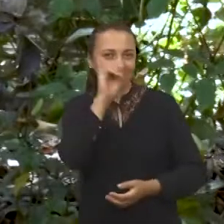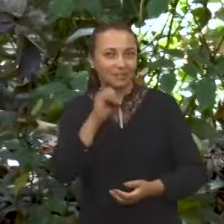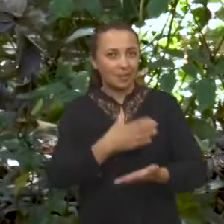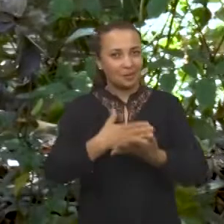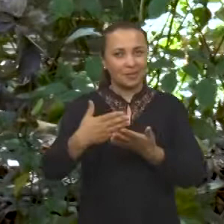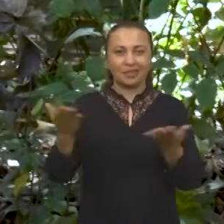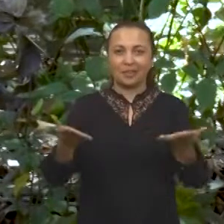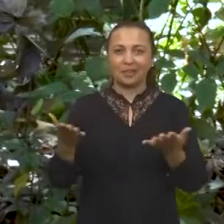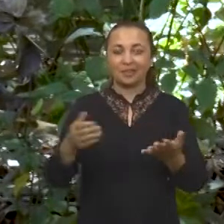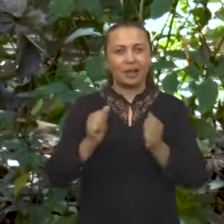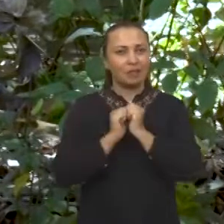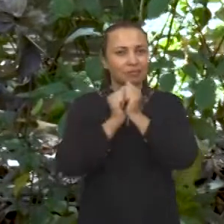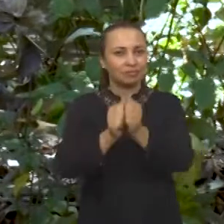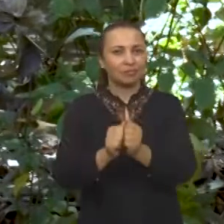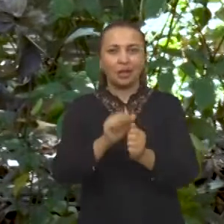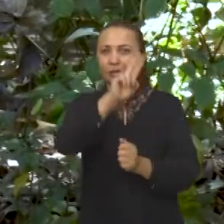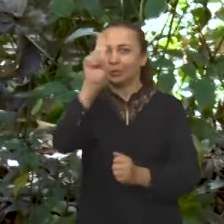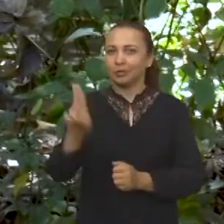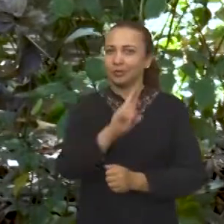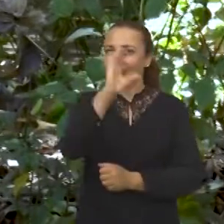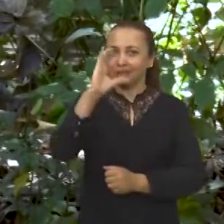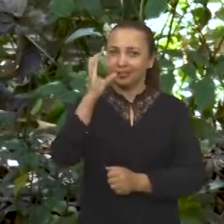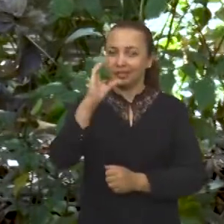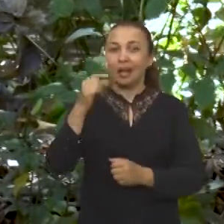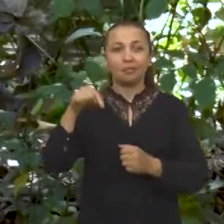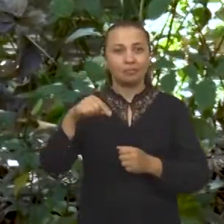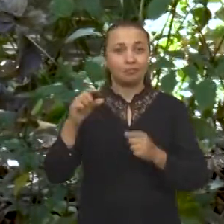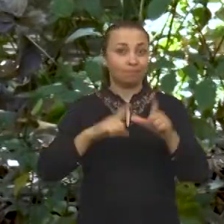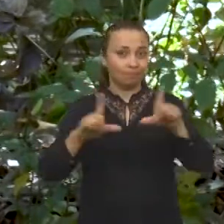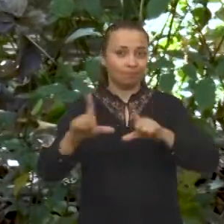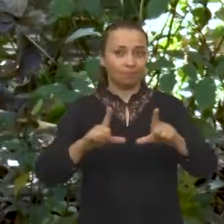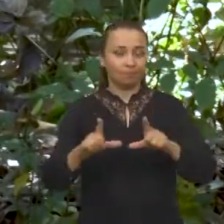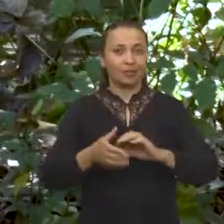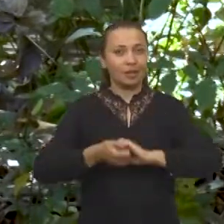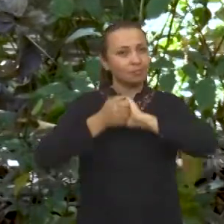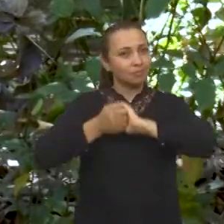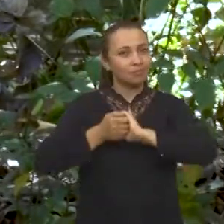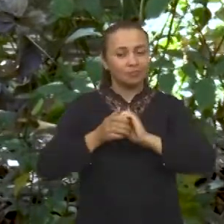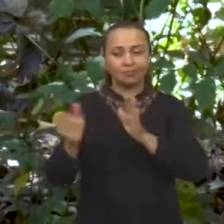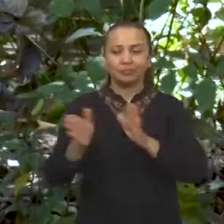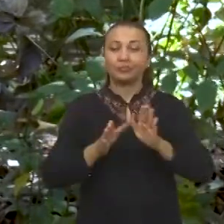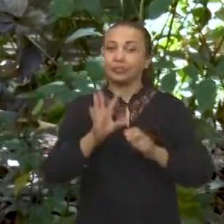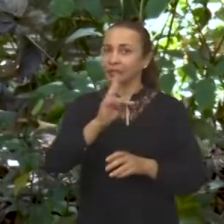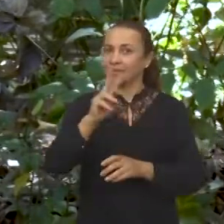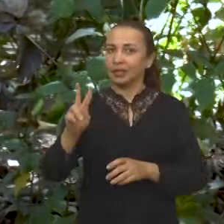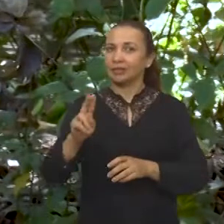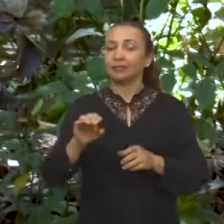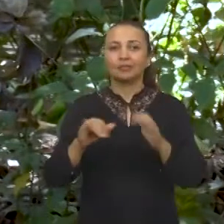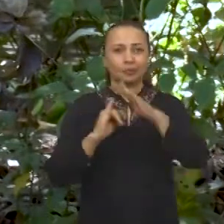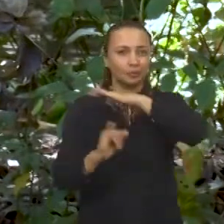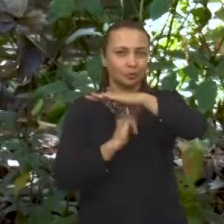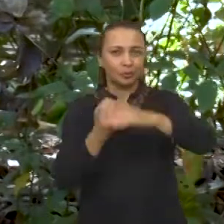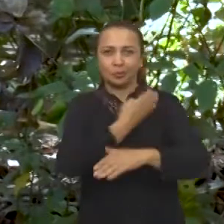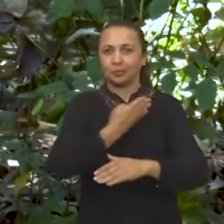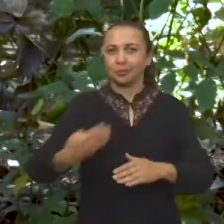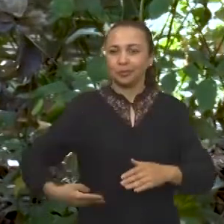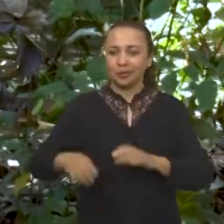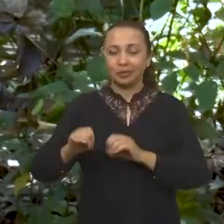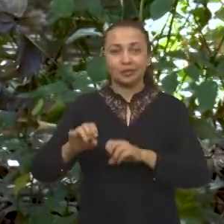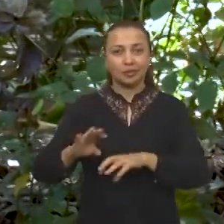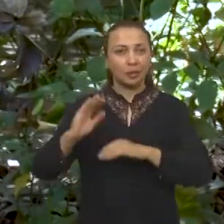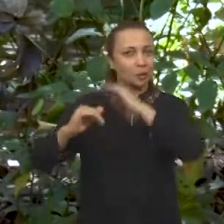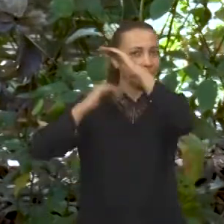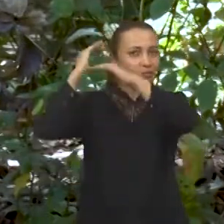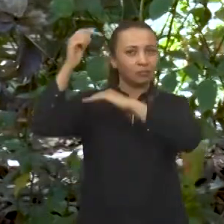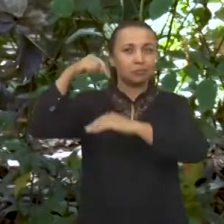Olá, a partir de agora você acompanha mais um Univerciência. Esse programa que é fruto de uma parceria entre TVs e instituições públicas de ensino